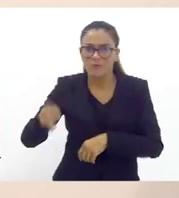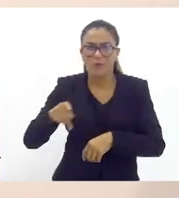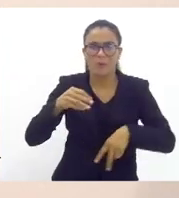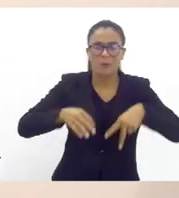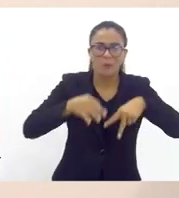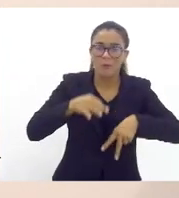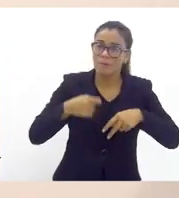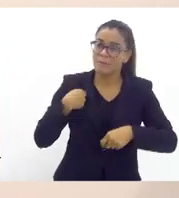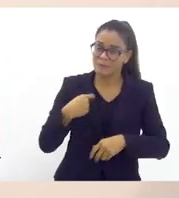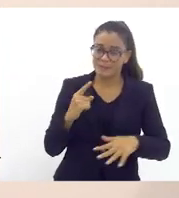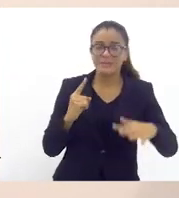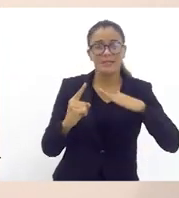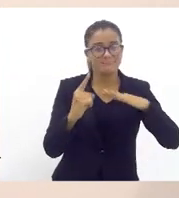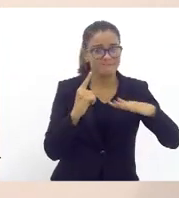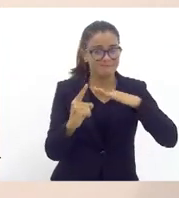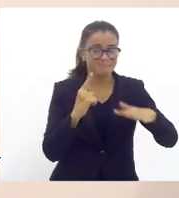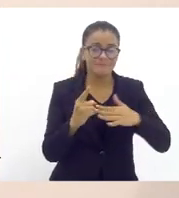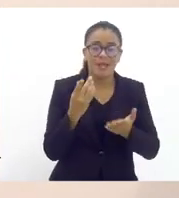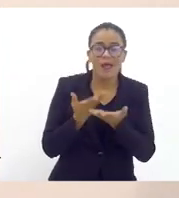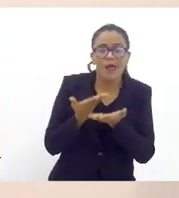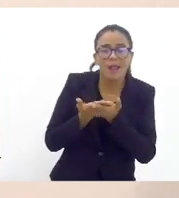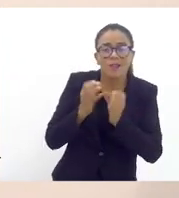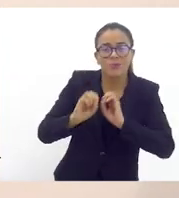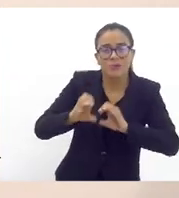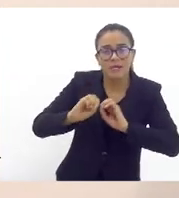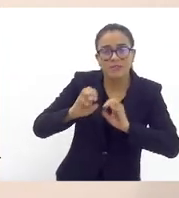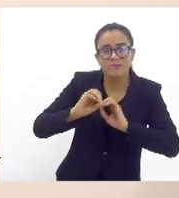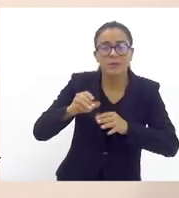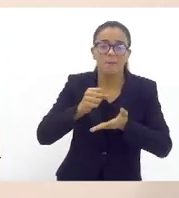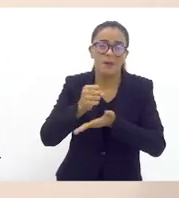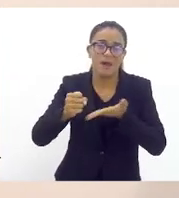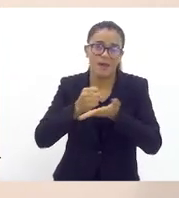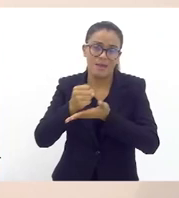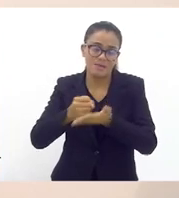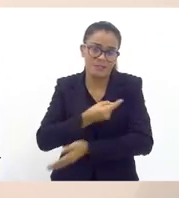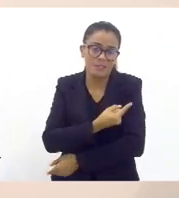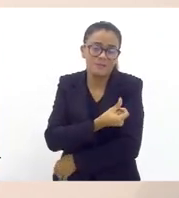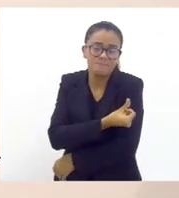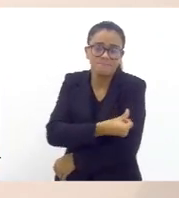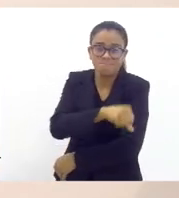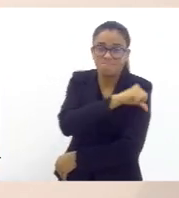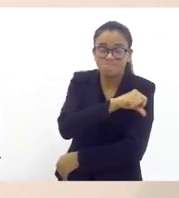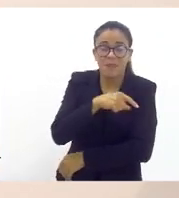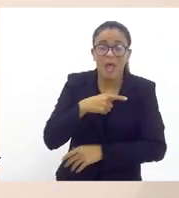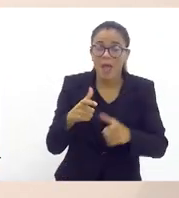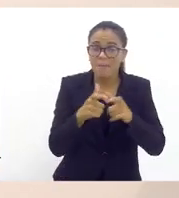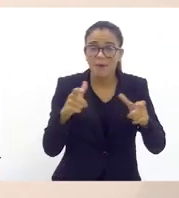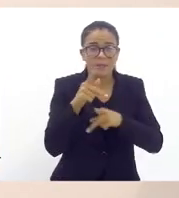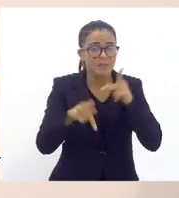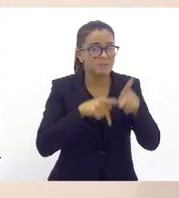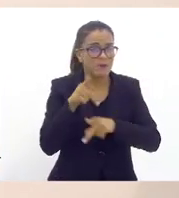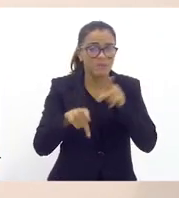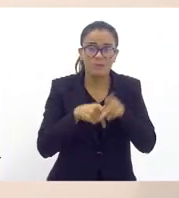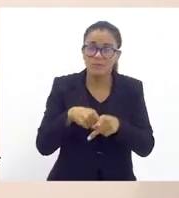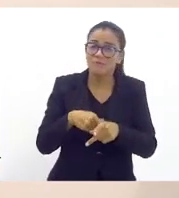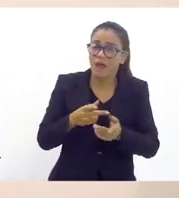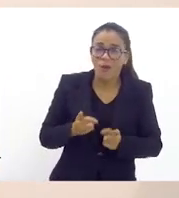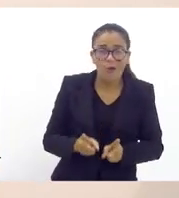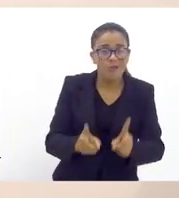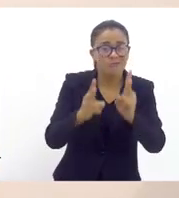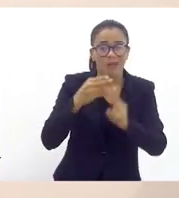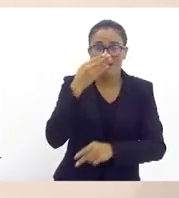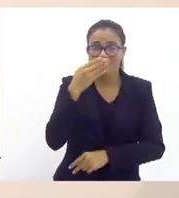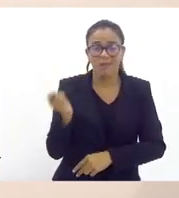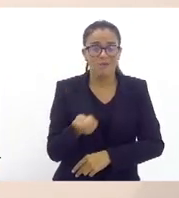precisa acessar a educação formal, a educação básica. Enquanto não tiver isso, a maioria da nossa população vai seguir na prostituição